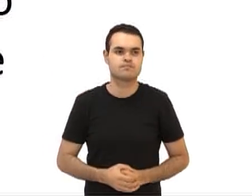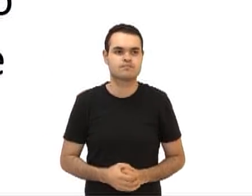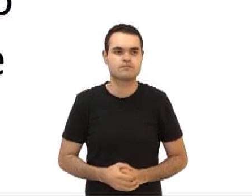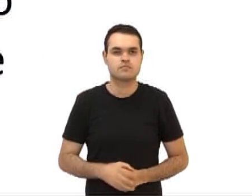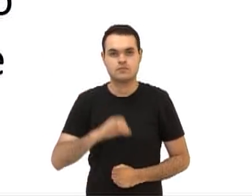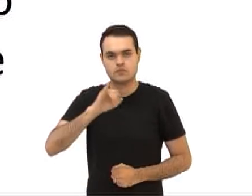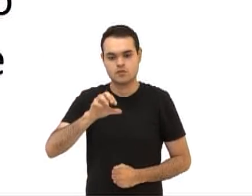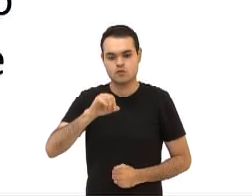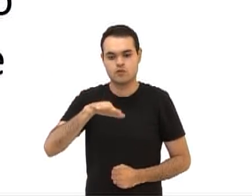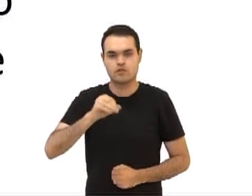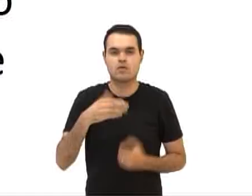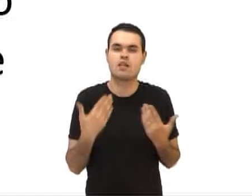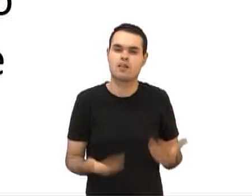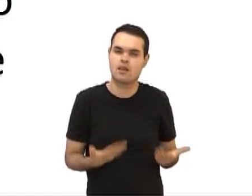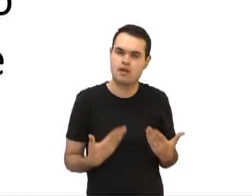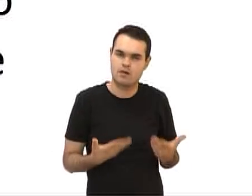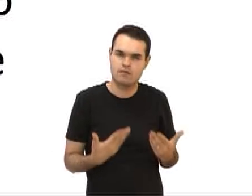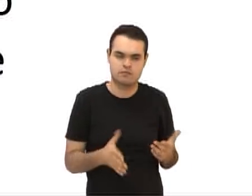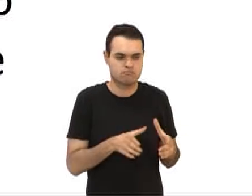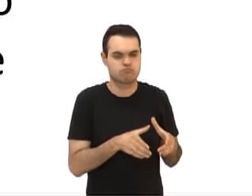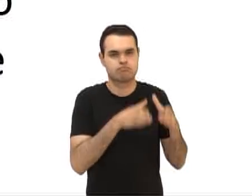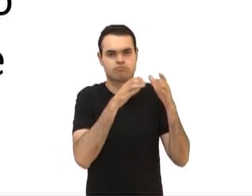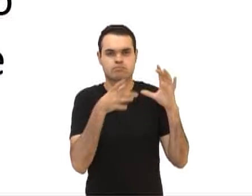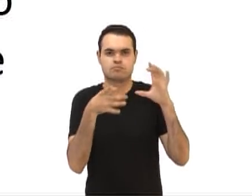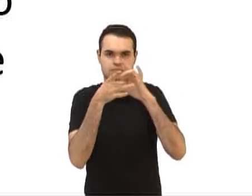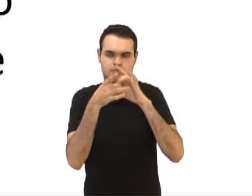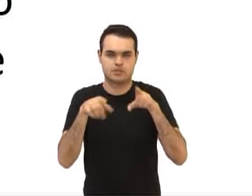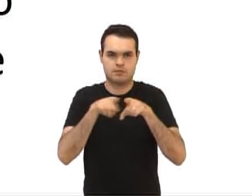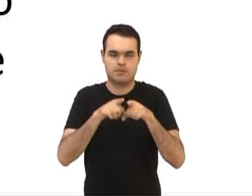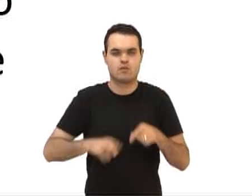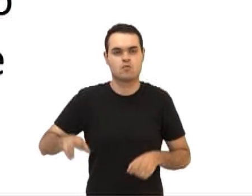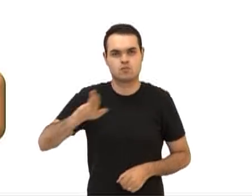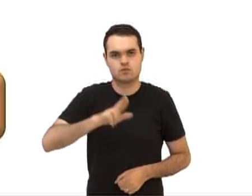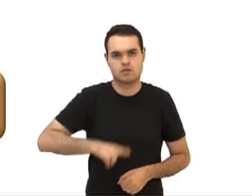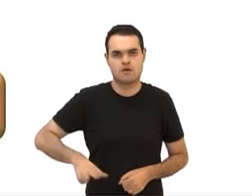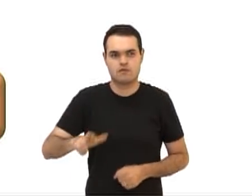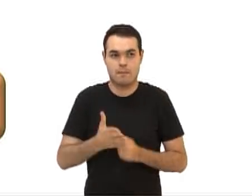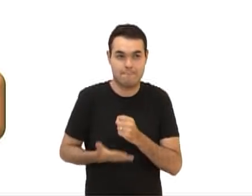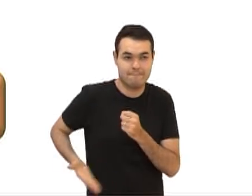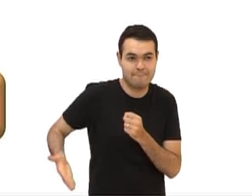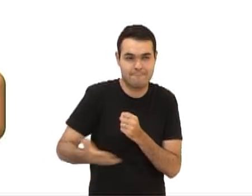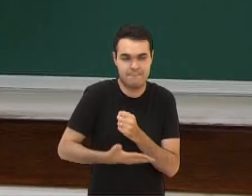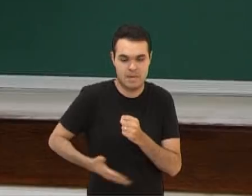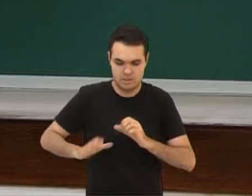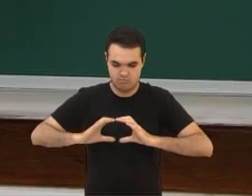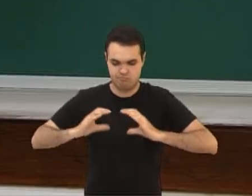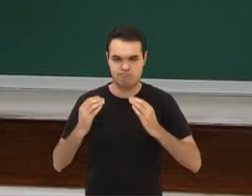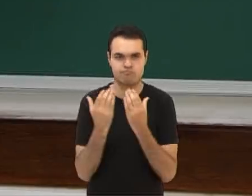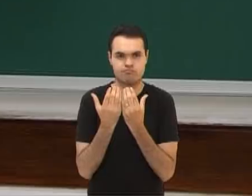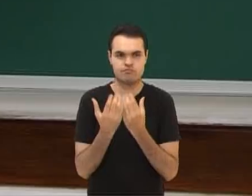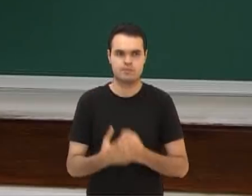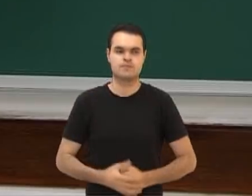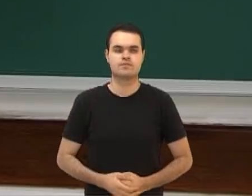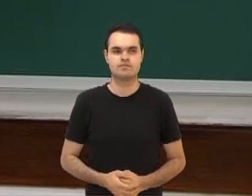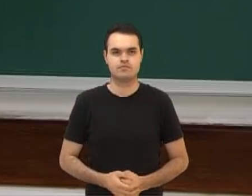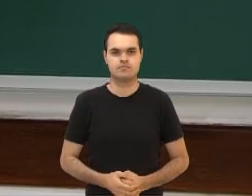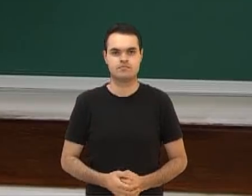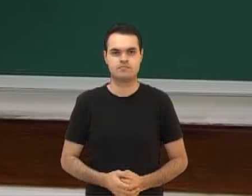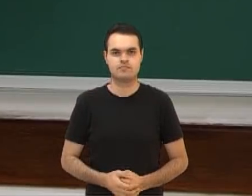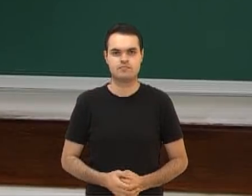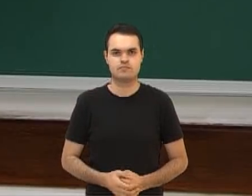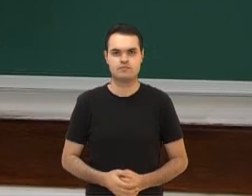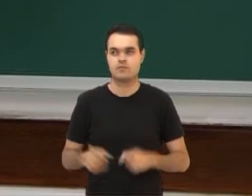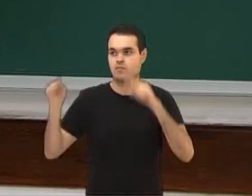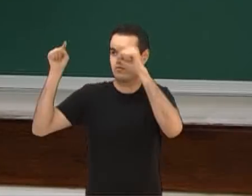o jônico transmitia a leveza em função dos desenhos, além do uso da base circular. Então, aqui, ó, a base dele é uma base